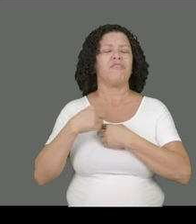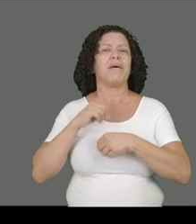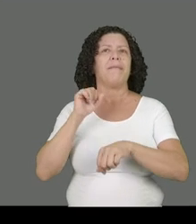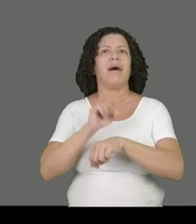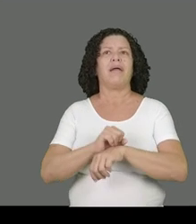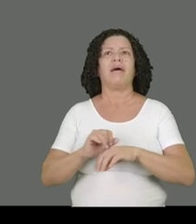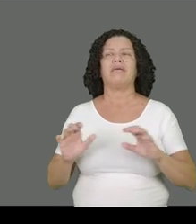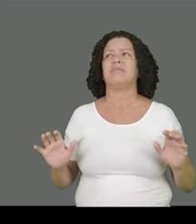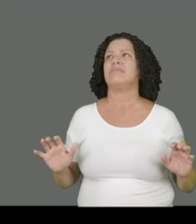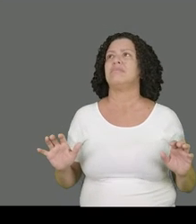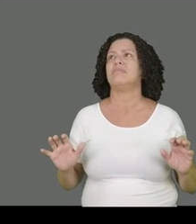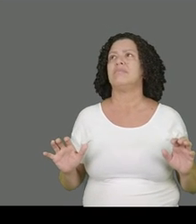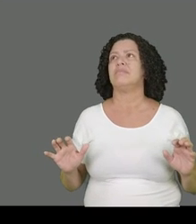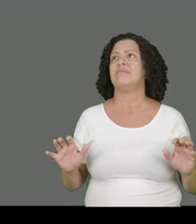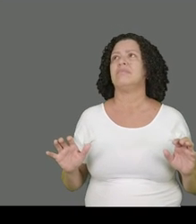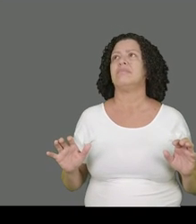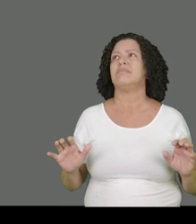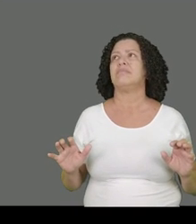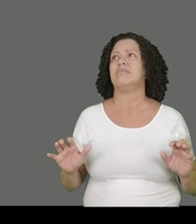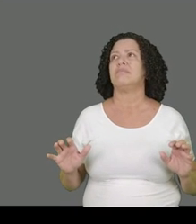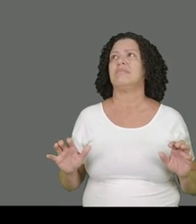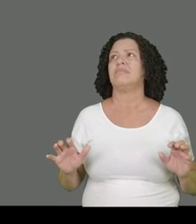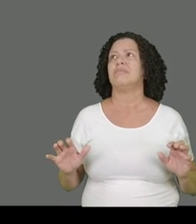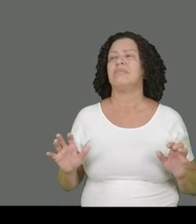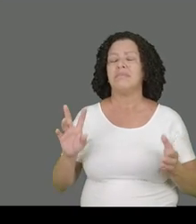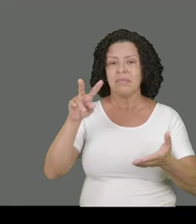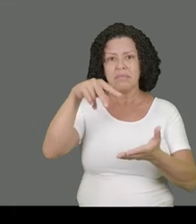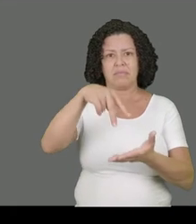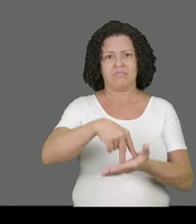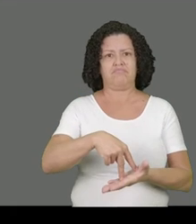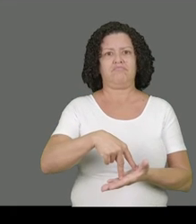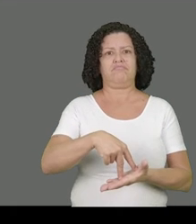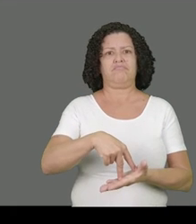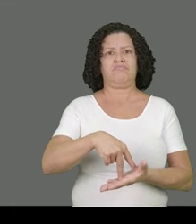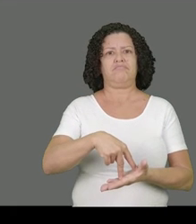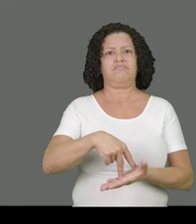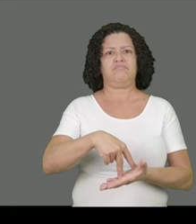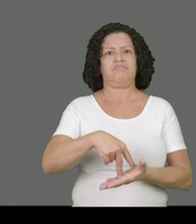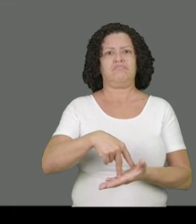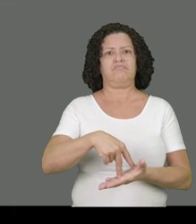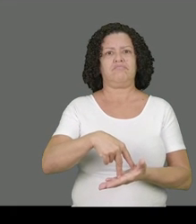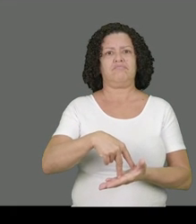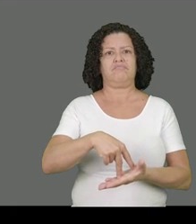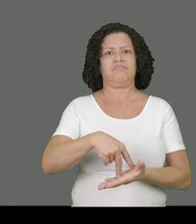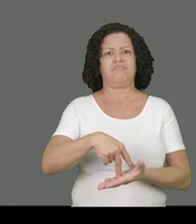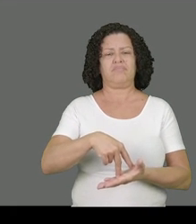Não vamos simplesmente ficar parados. Vontade ativa.